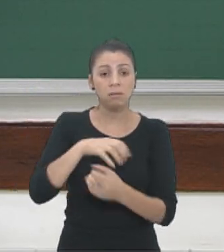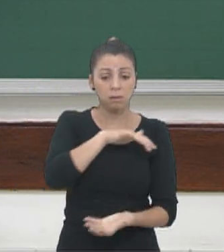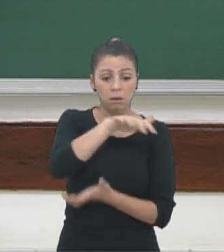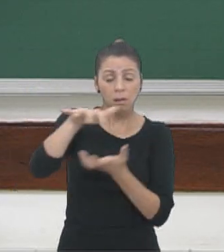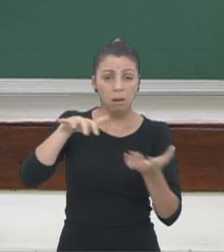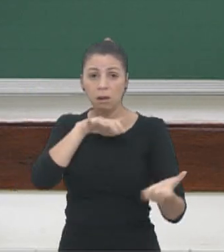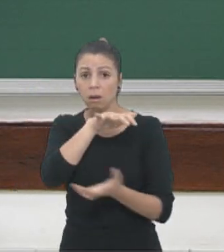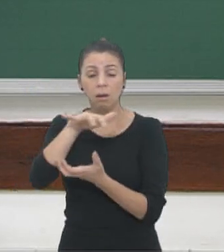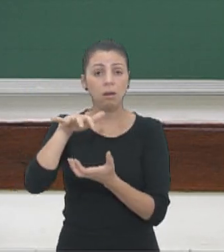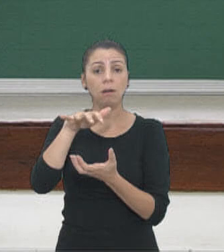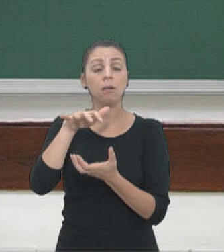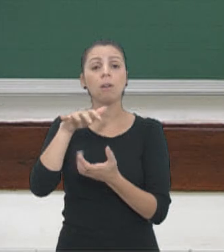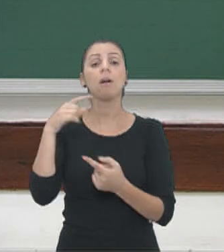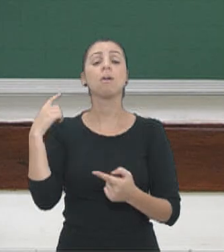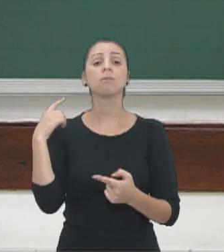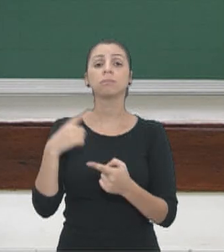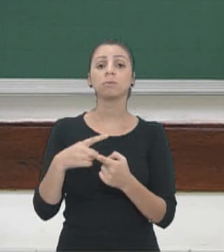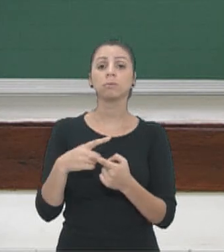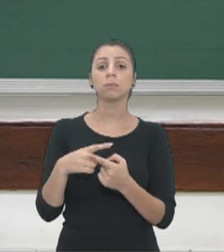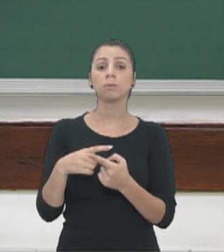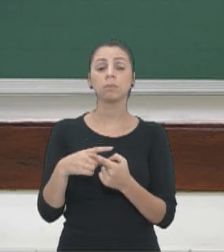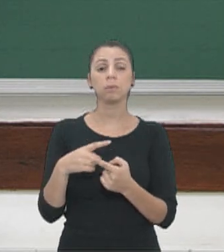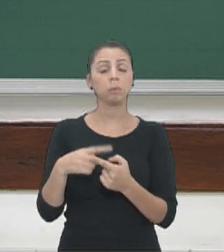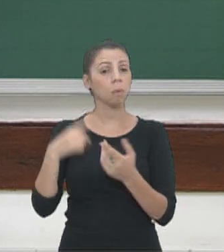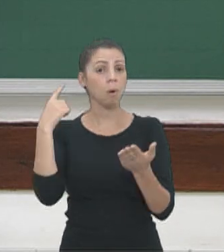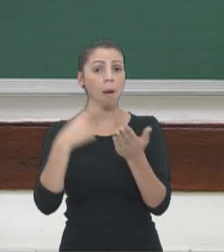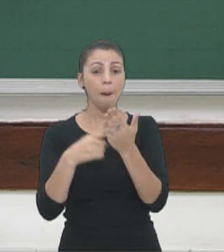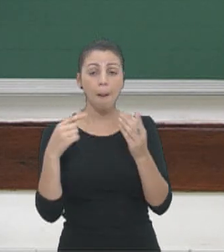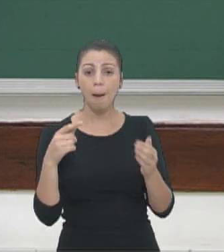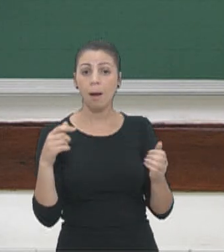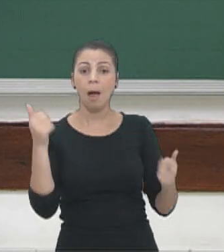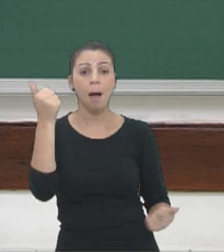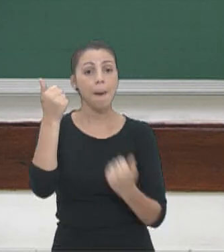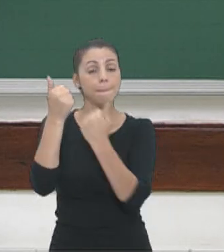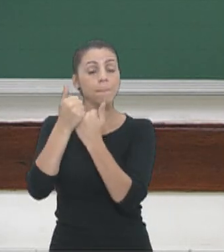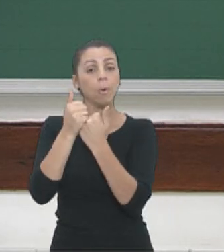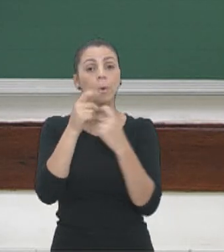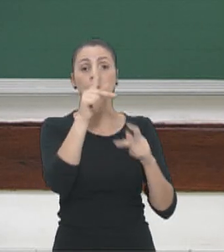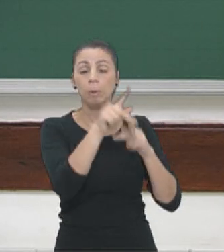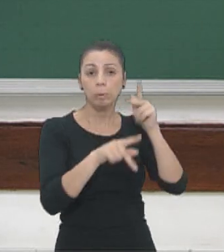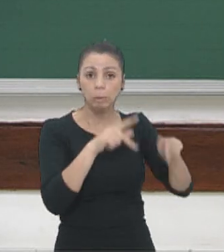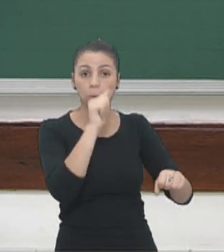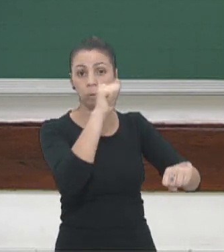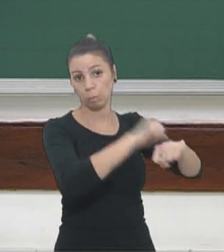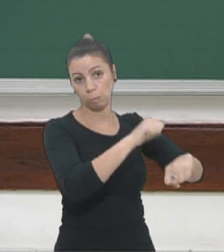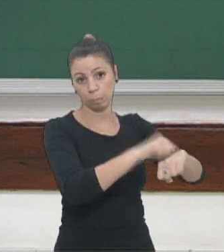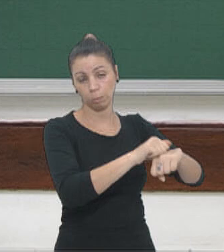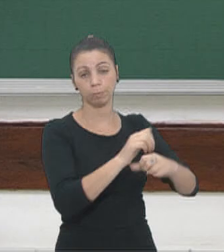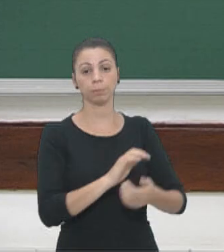mais radical por conta do apoio popular dos desfavorecidos.